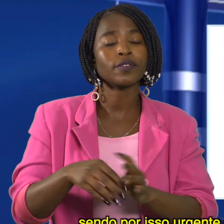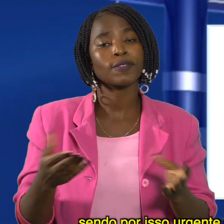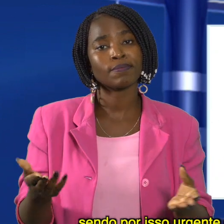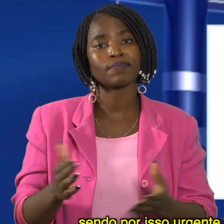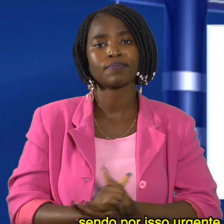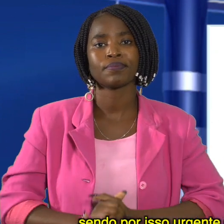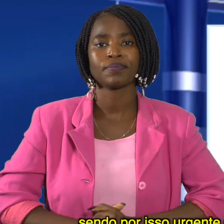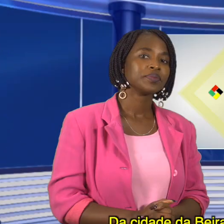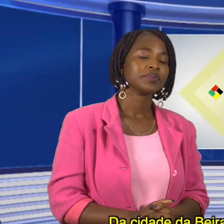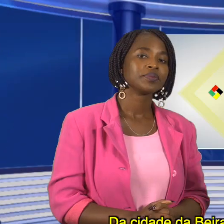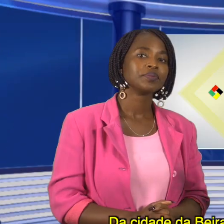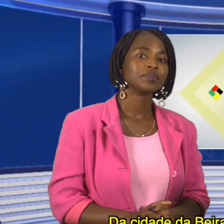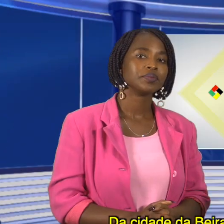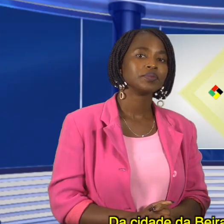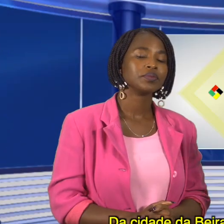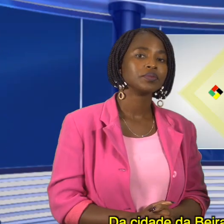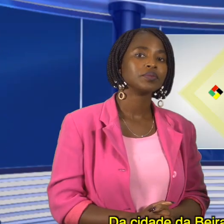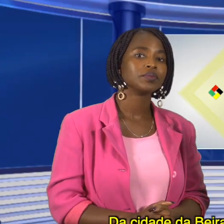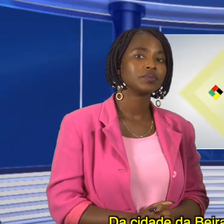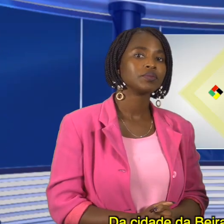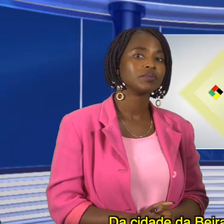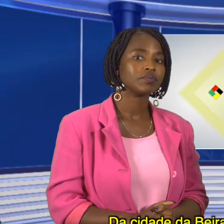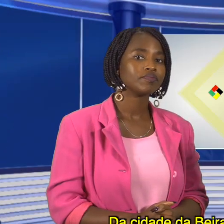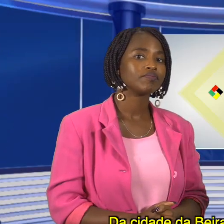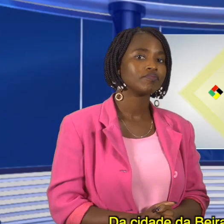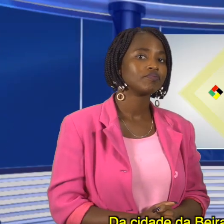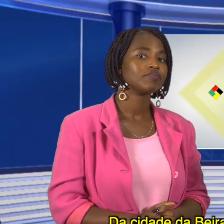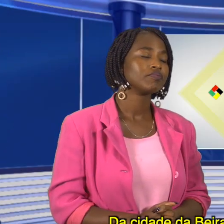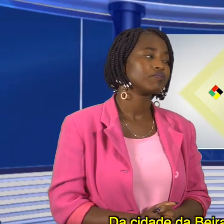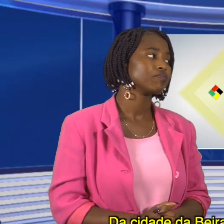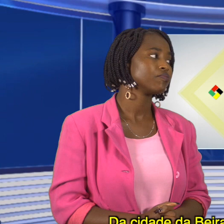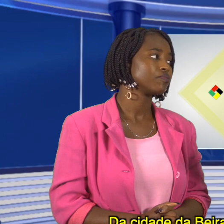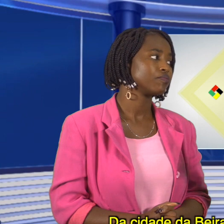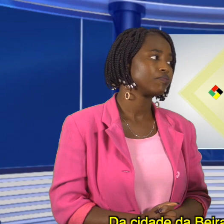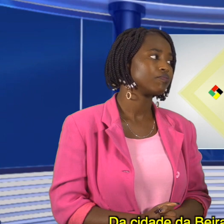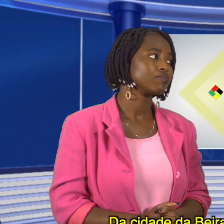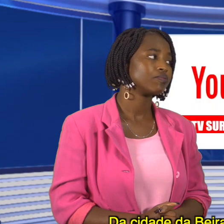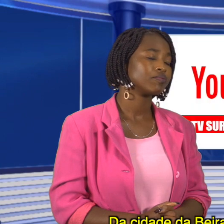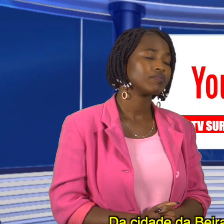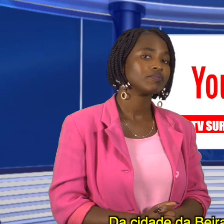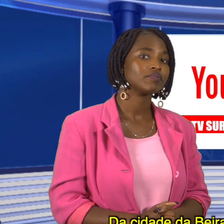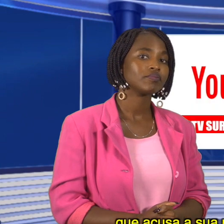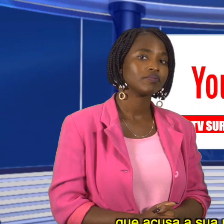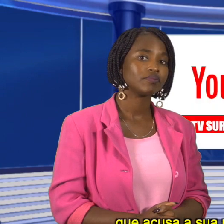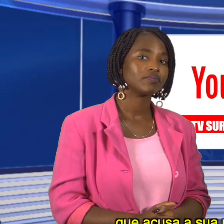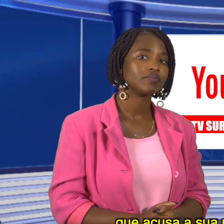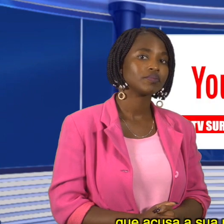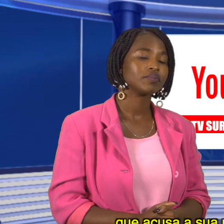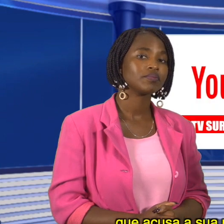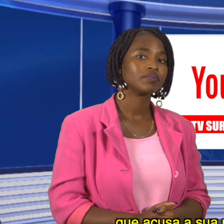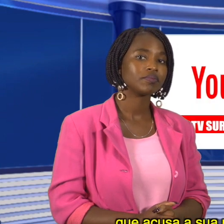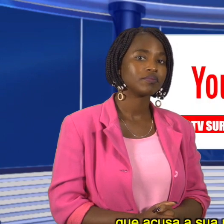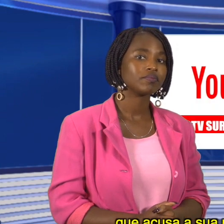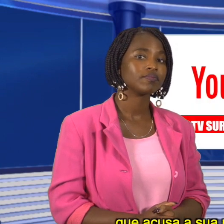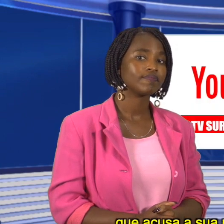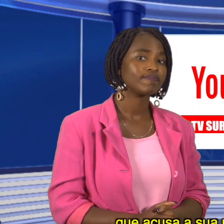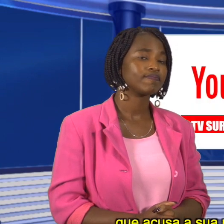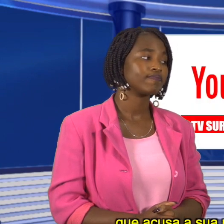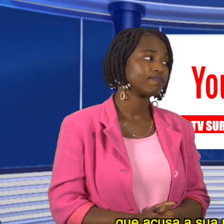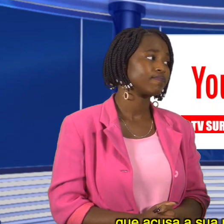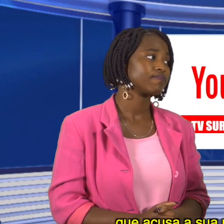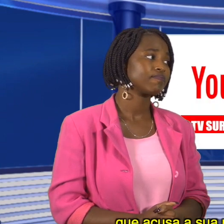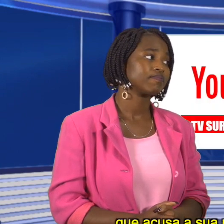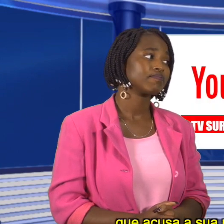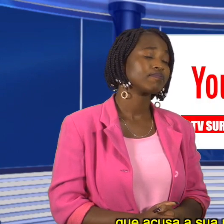sobre este assunto da cidade da beira chegamos a notícia de um jovem com deficiência que